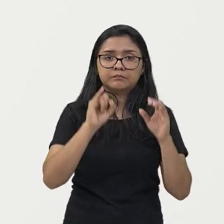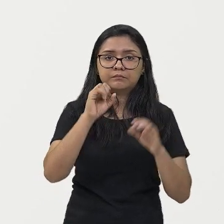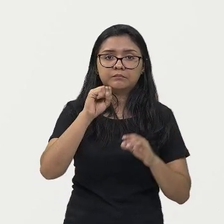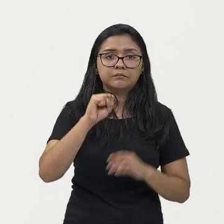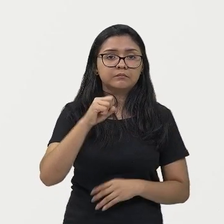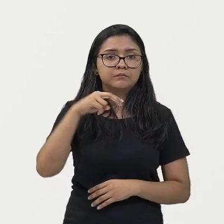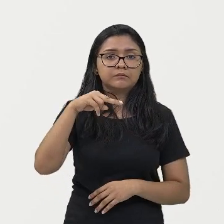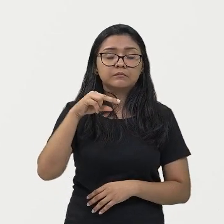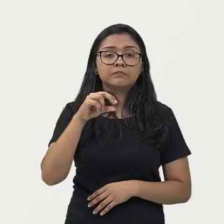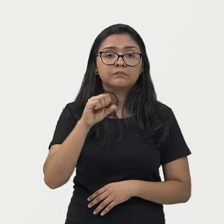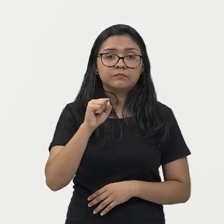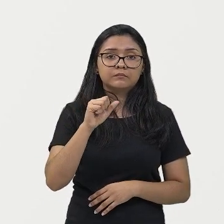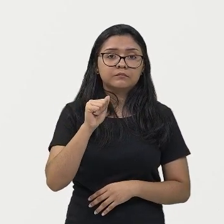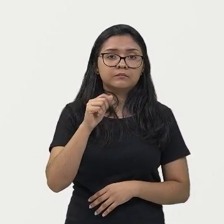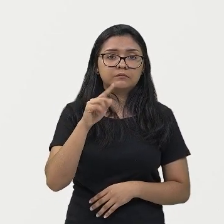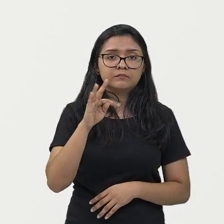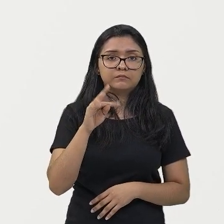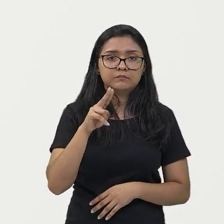que ela é